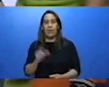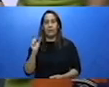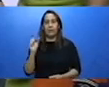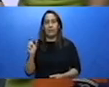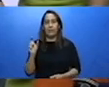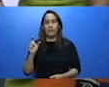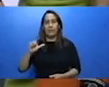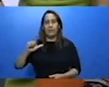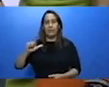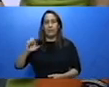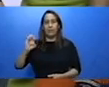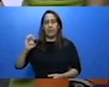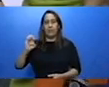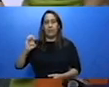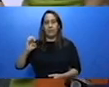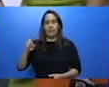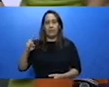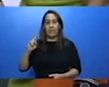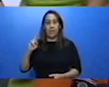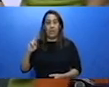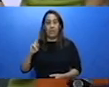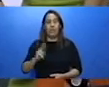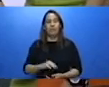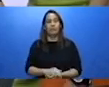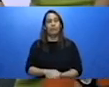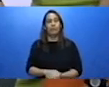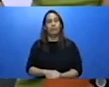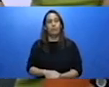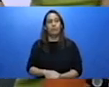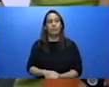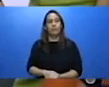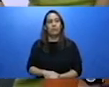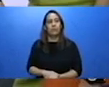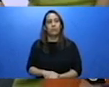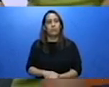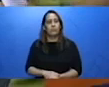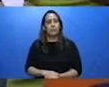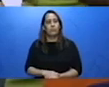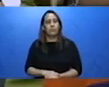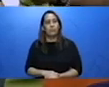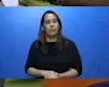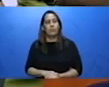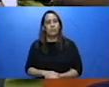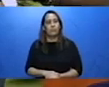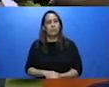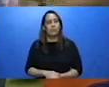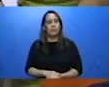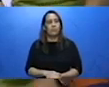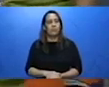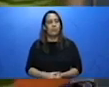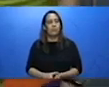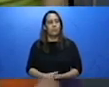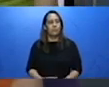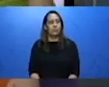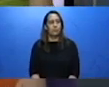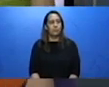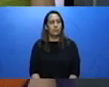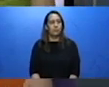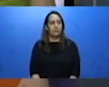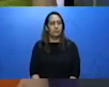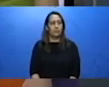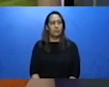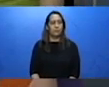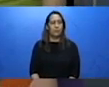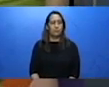acento circunflexo no E. Hífen, los. Lê-los quem? O texto que você produziu.